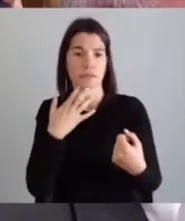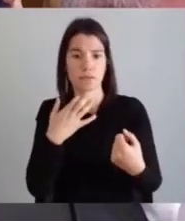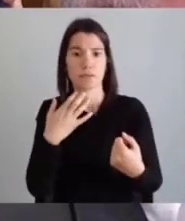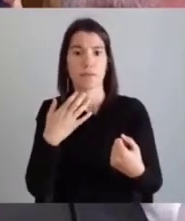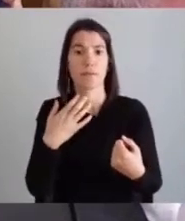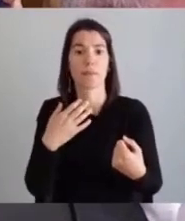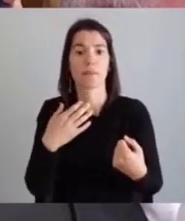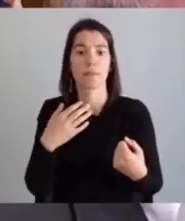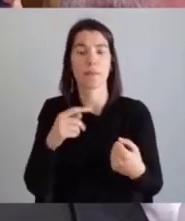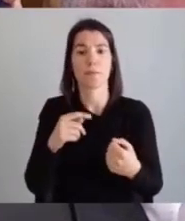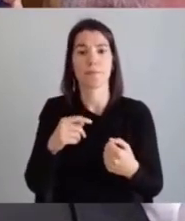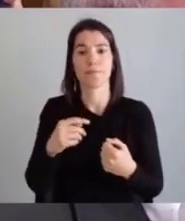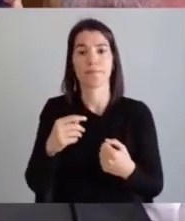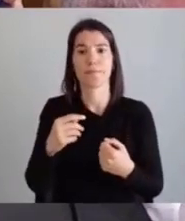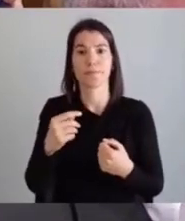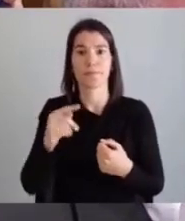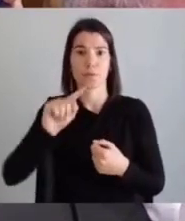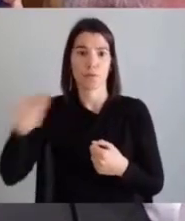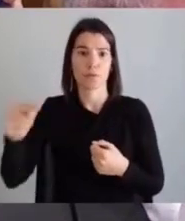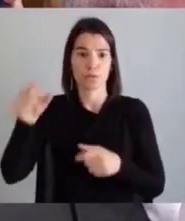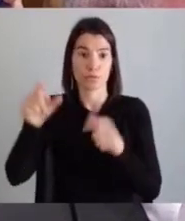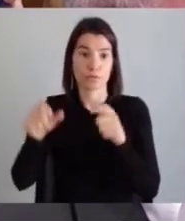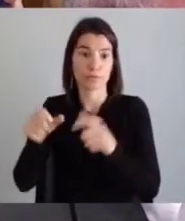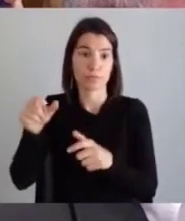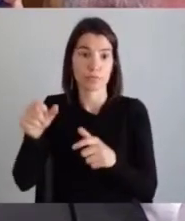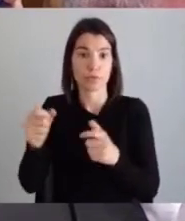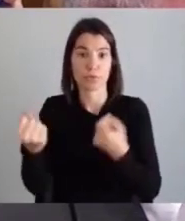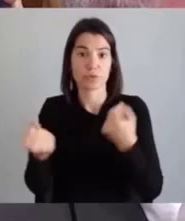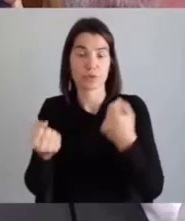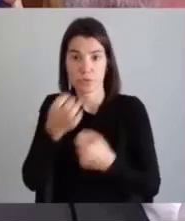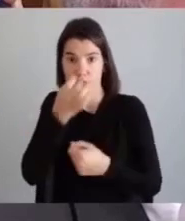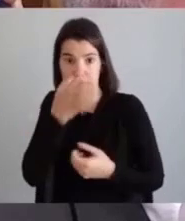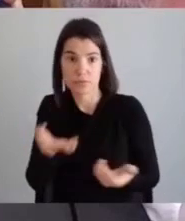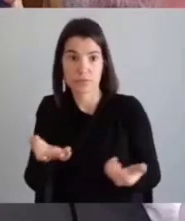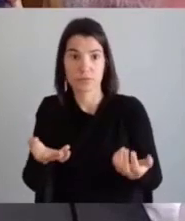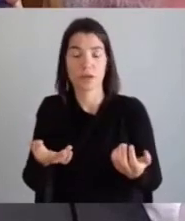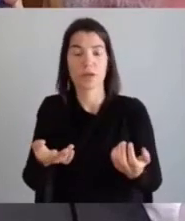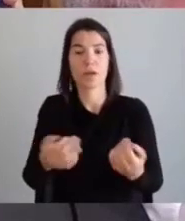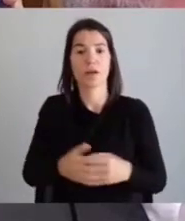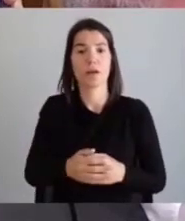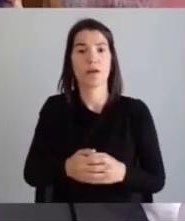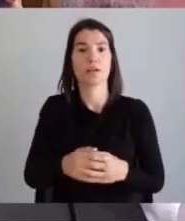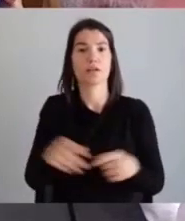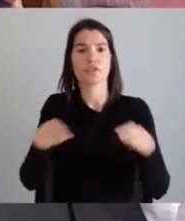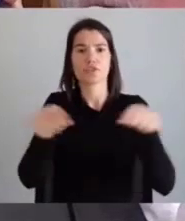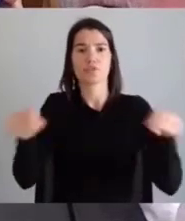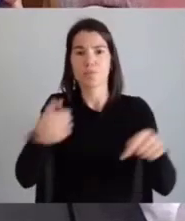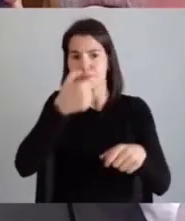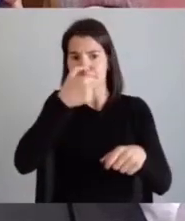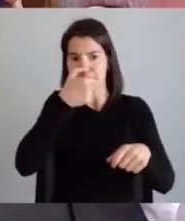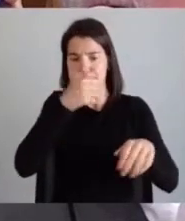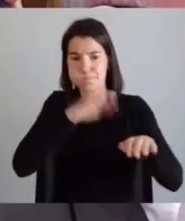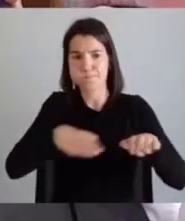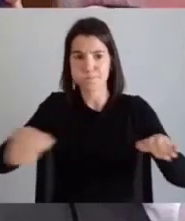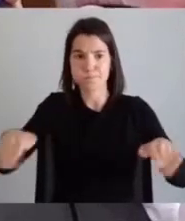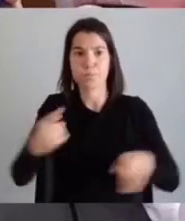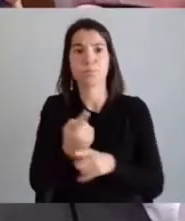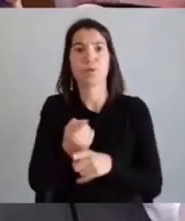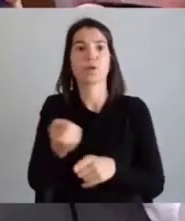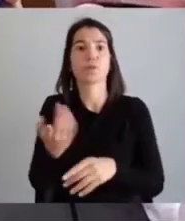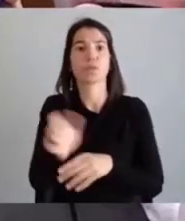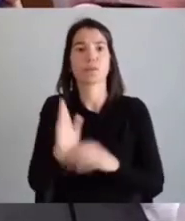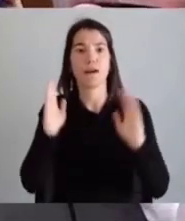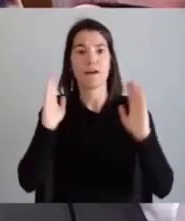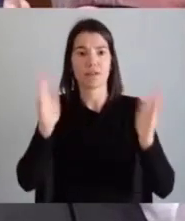utilizadores vulneráveis. Em espaços tão carregados de carros, como é a Avenida dos Bombeiros Voluntários,